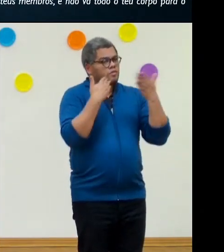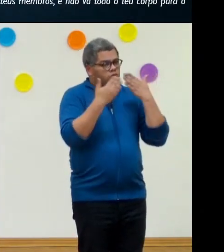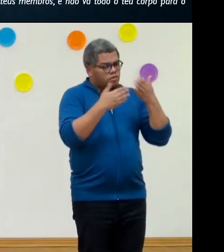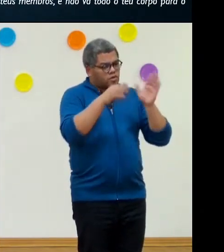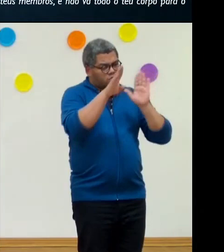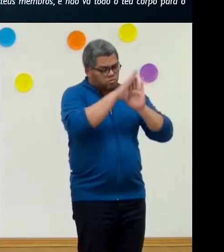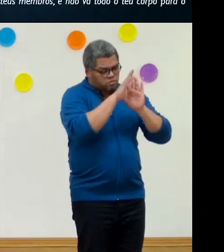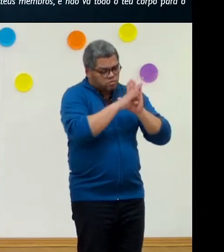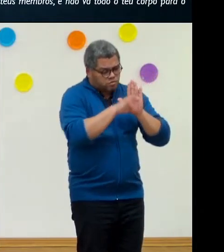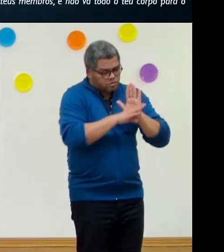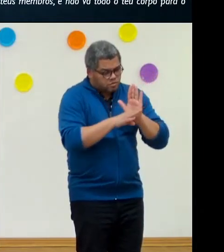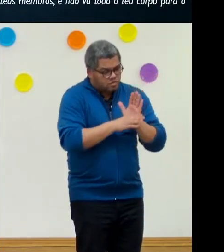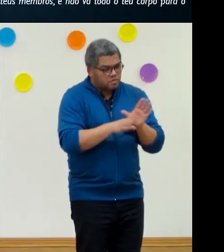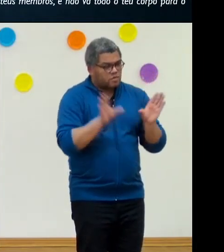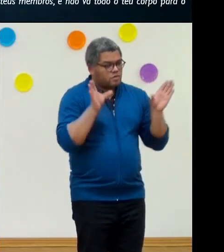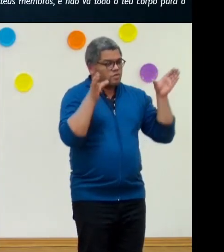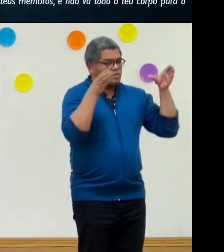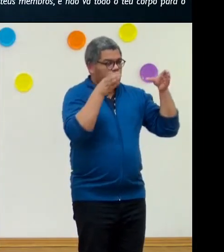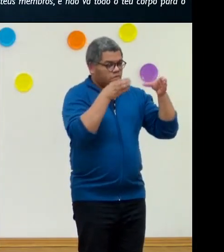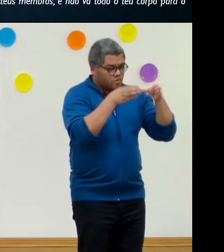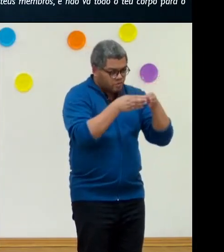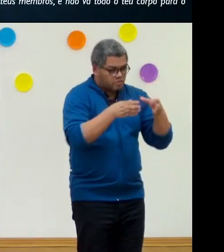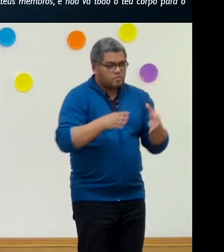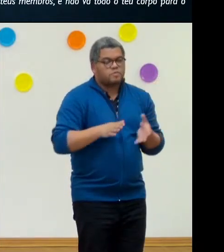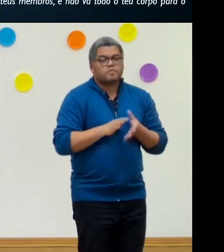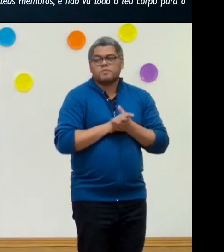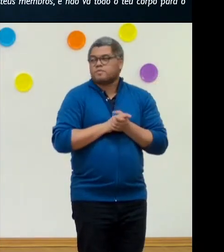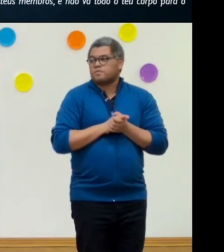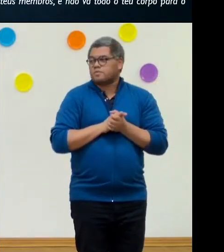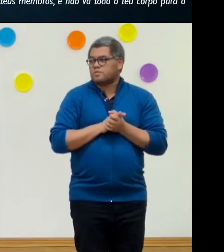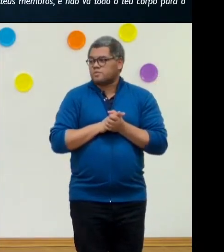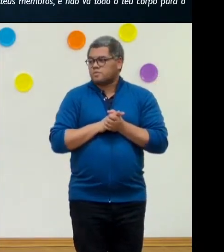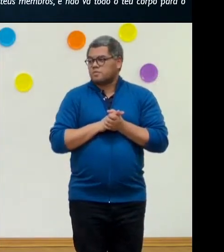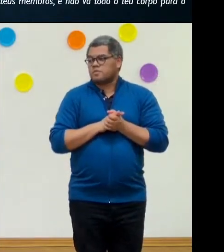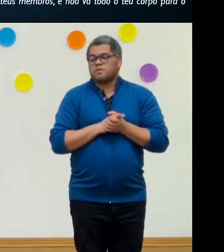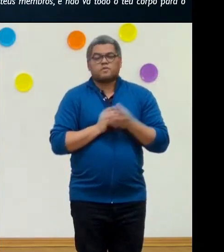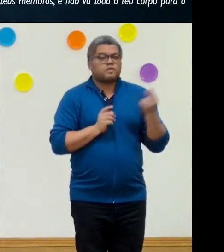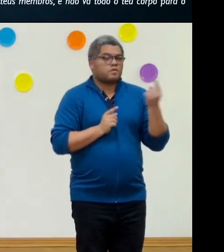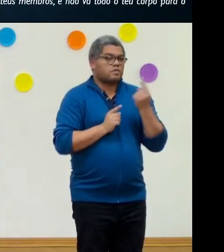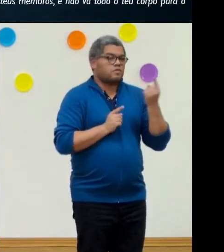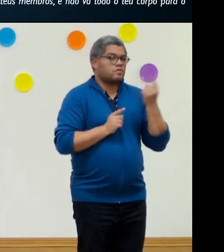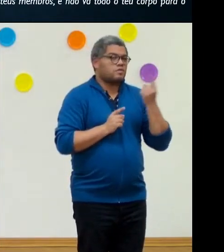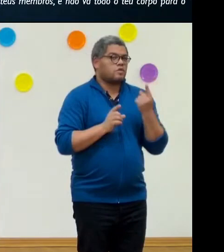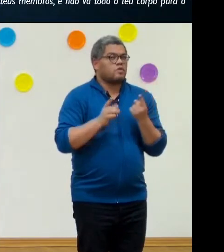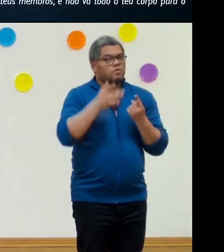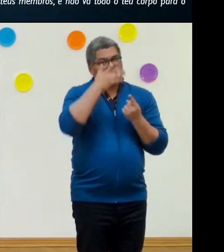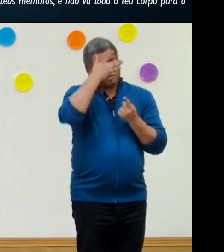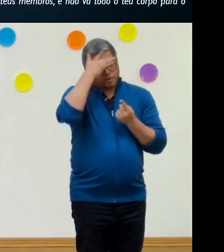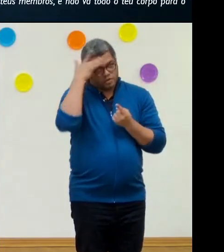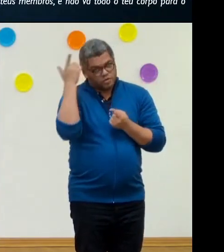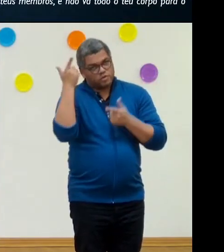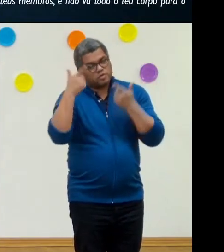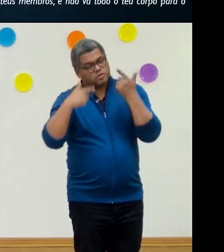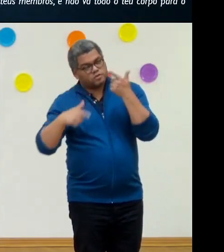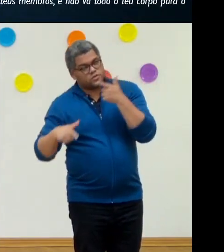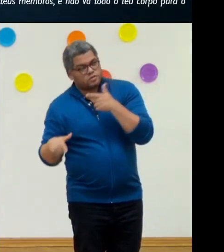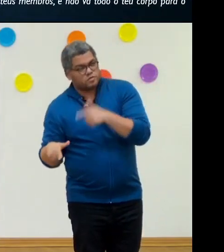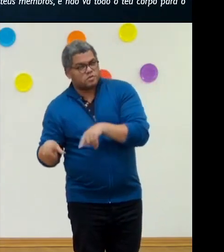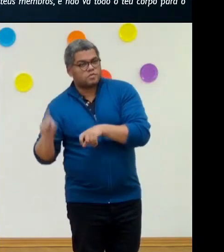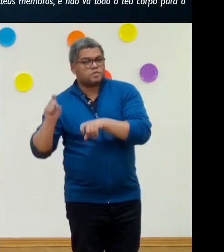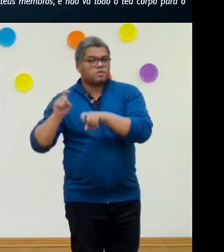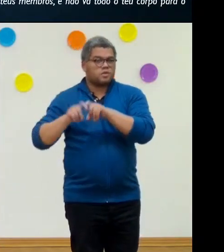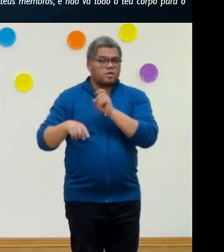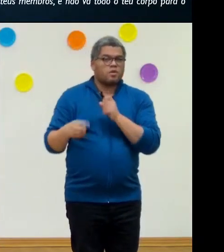lá? Vamos um grupo aí. Não fique a sós com pessoas do sexo oposto, nem crie laços,